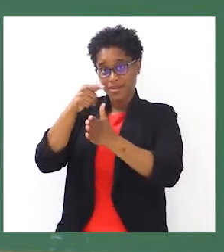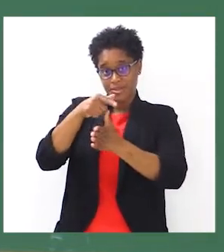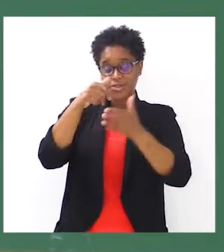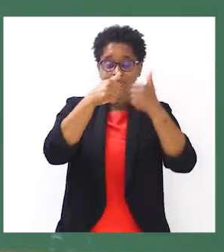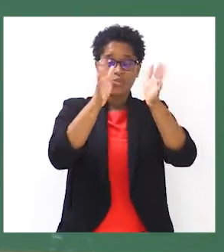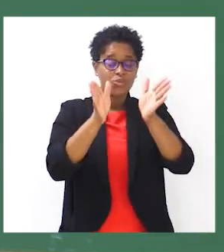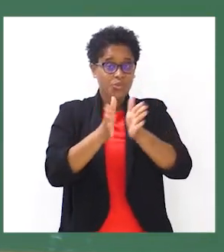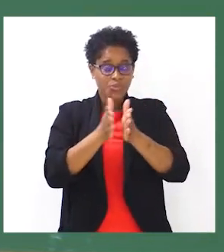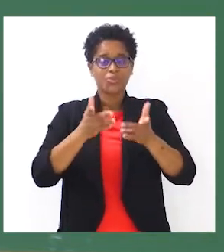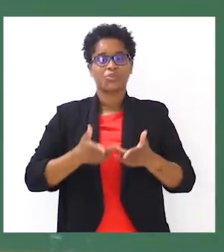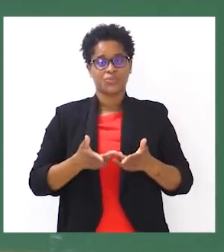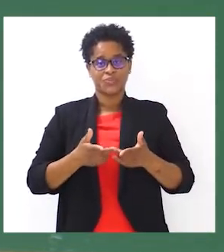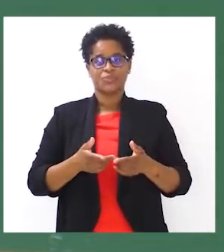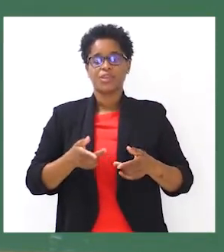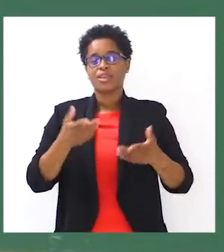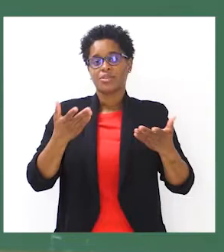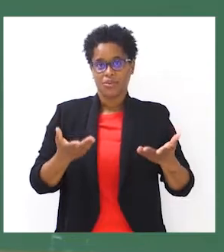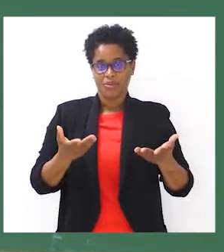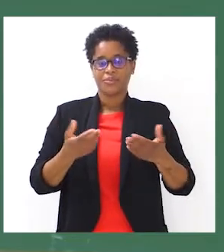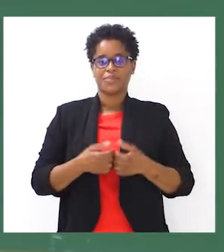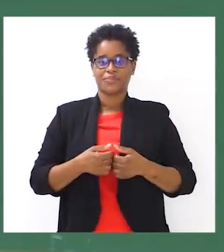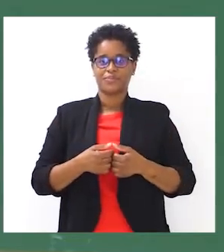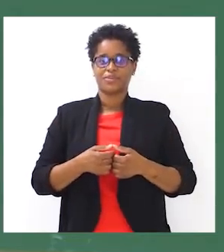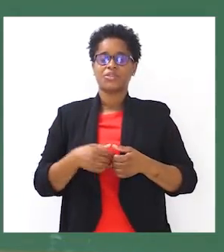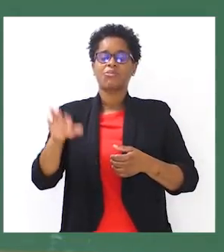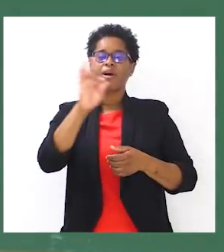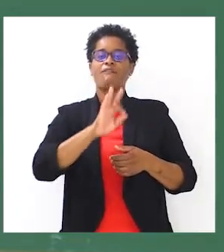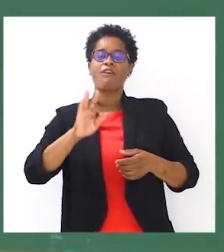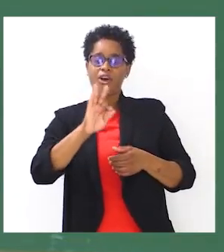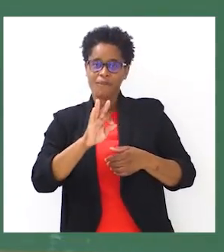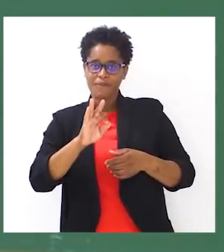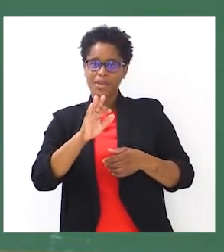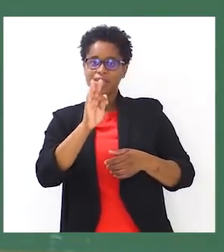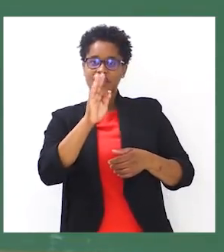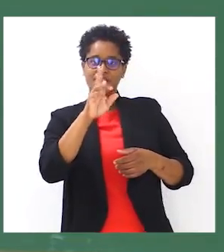inteiro, não é? Então, sob a forma de fração,